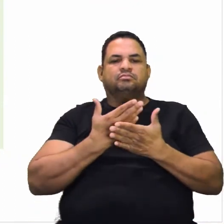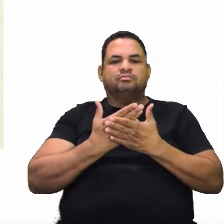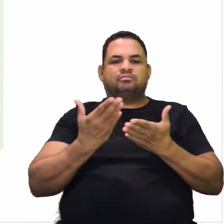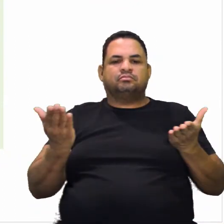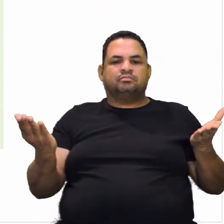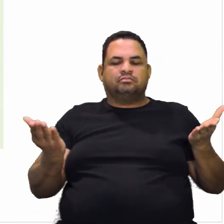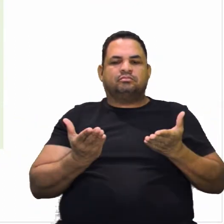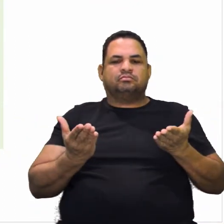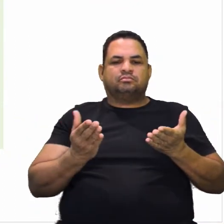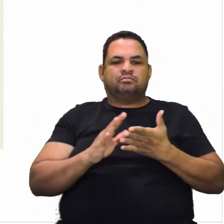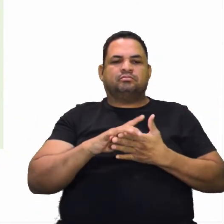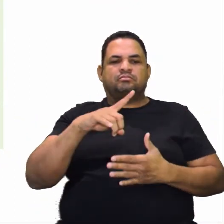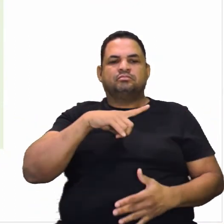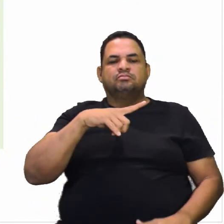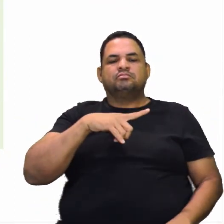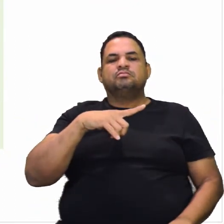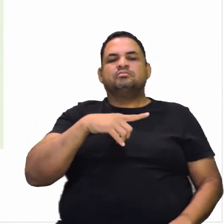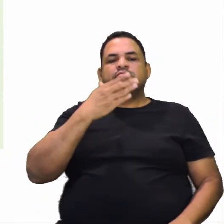de hoje, nós temos